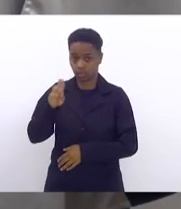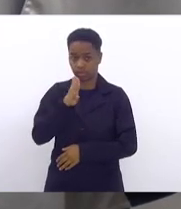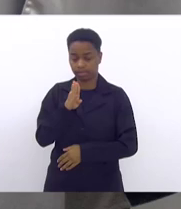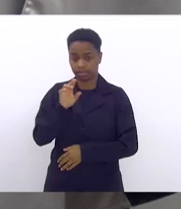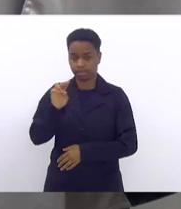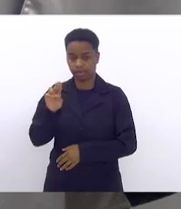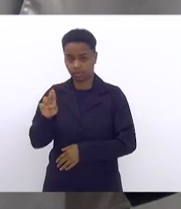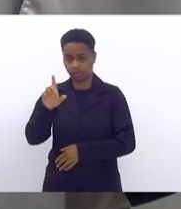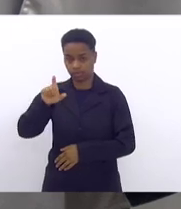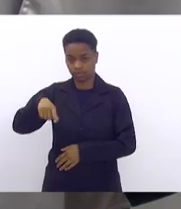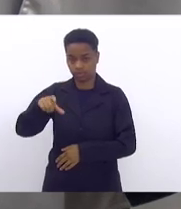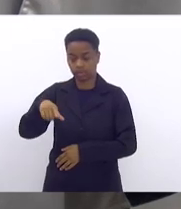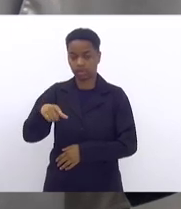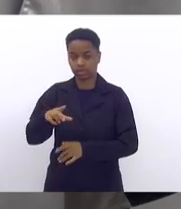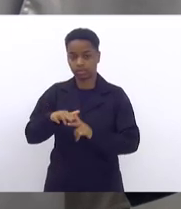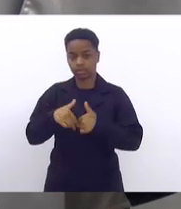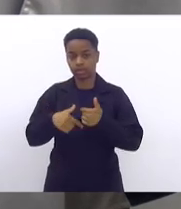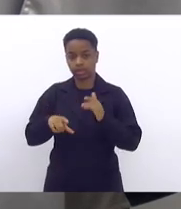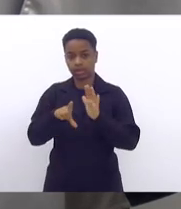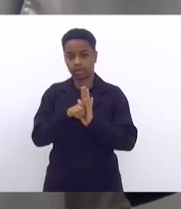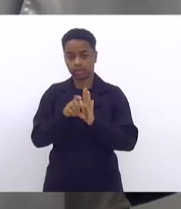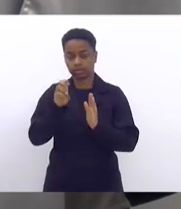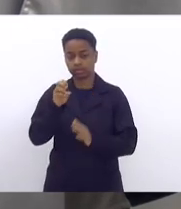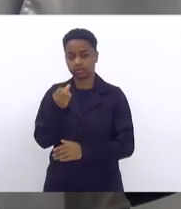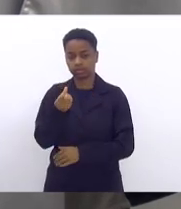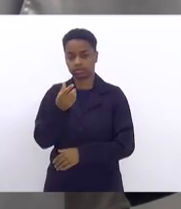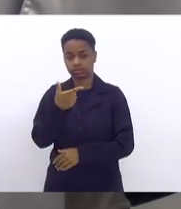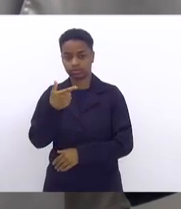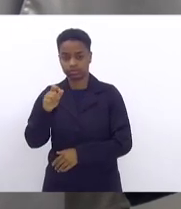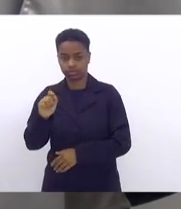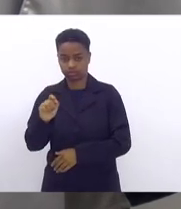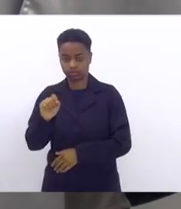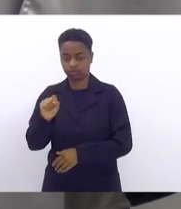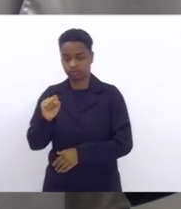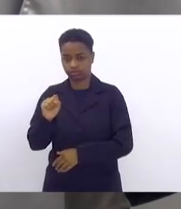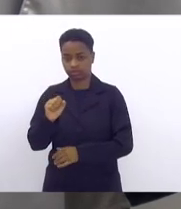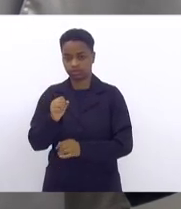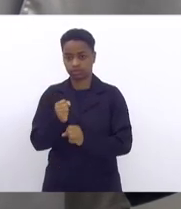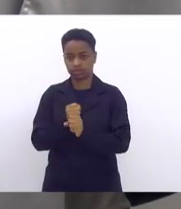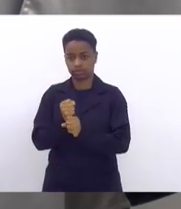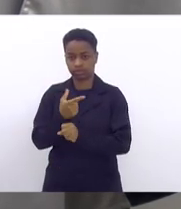estabelecidos pela Lei 5.628, de 29 de dezembro de 2009.